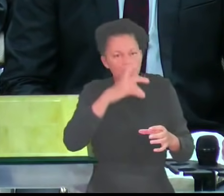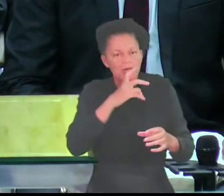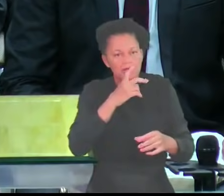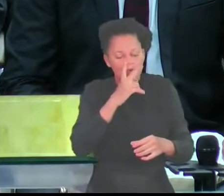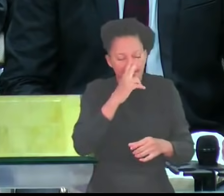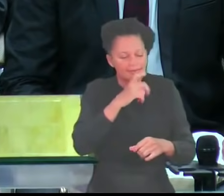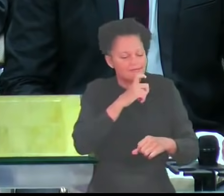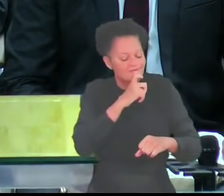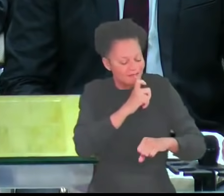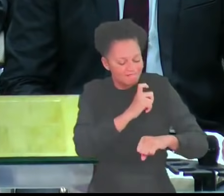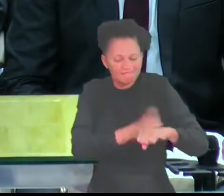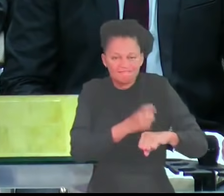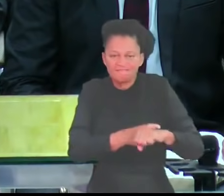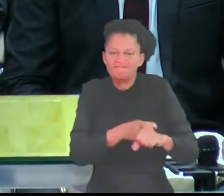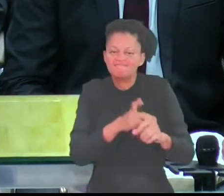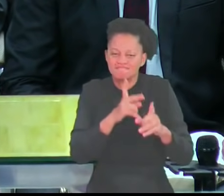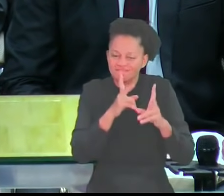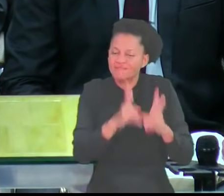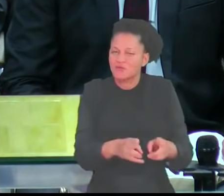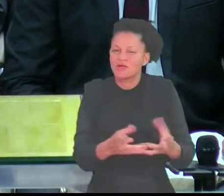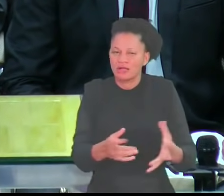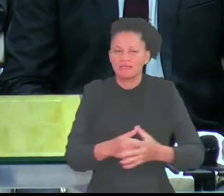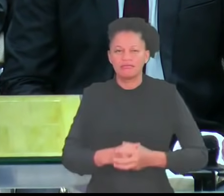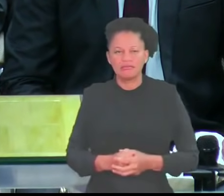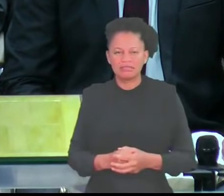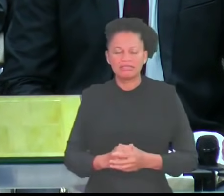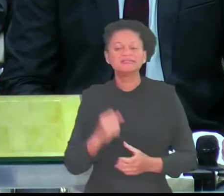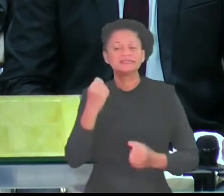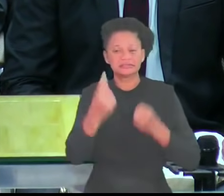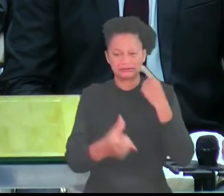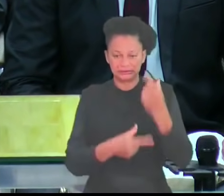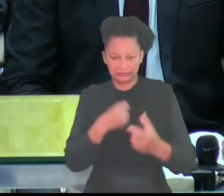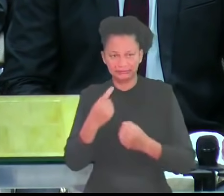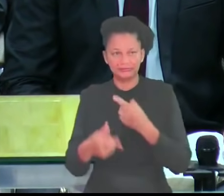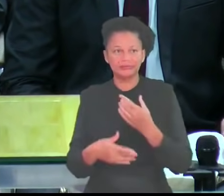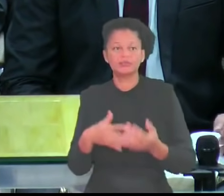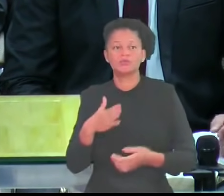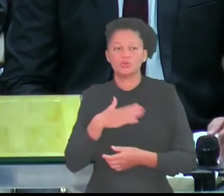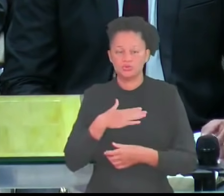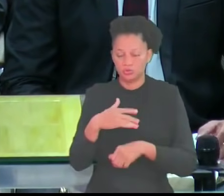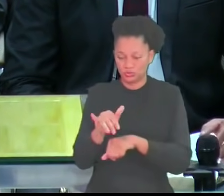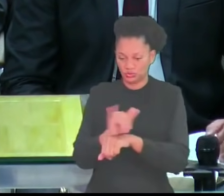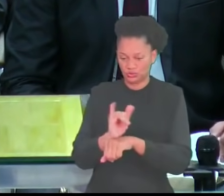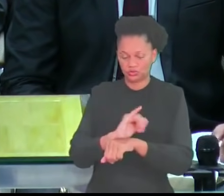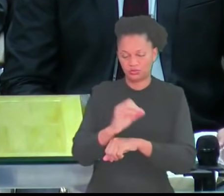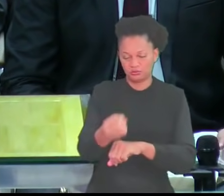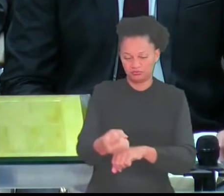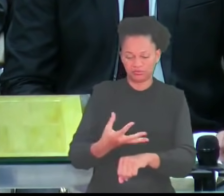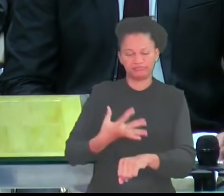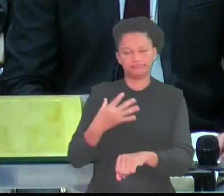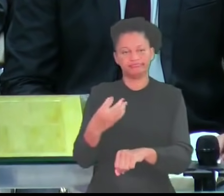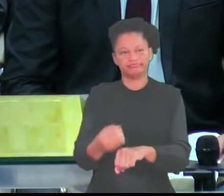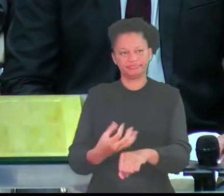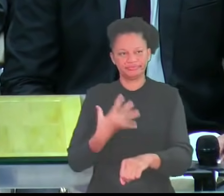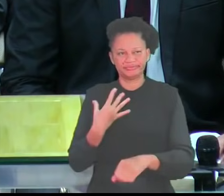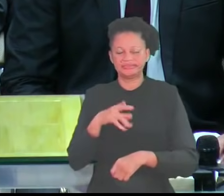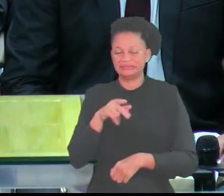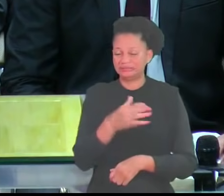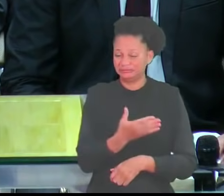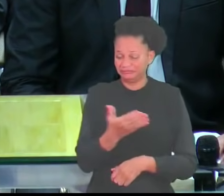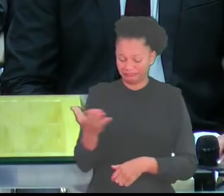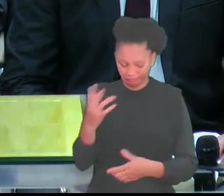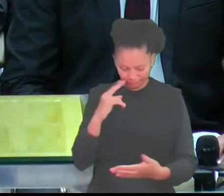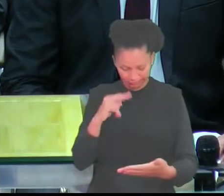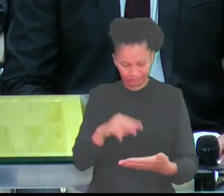De vez em quando me chega cultos no meu YouTube, chega cultos no meu celular. Irmãos, e às vezes a